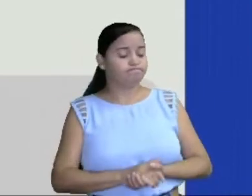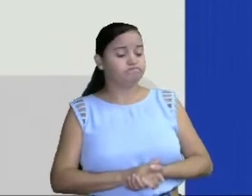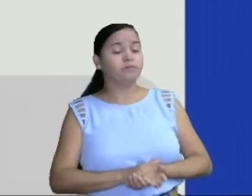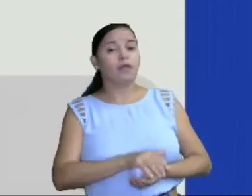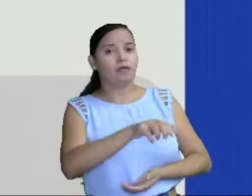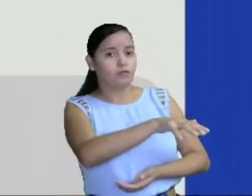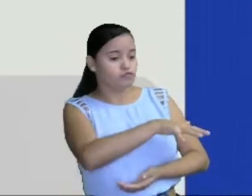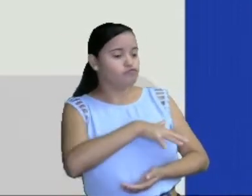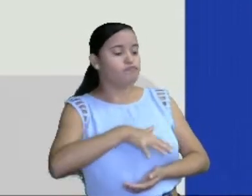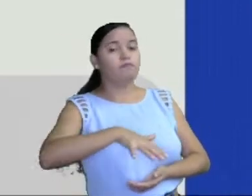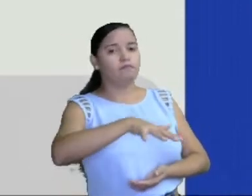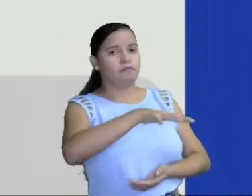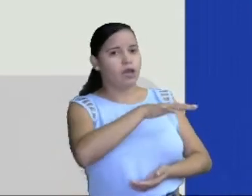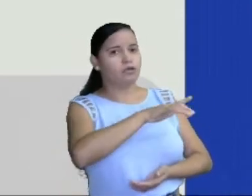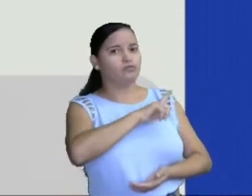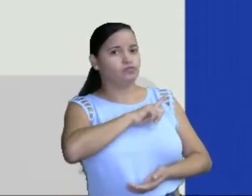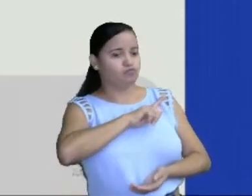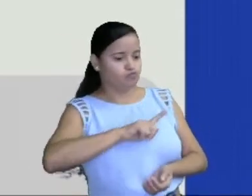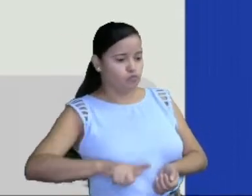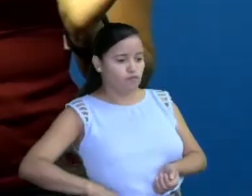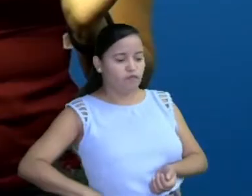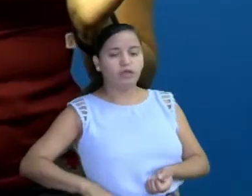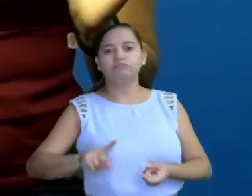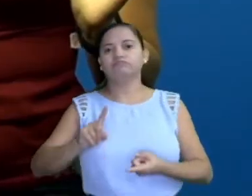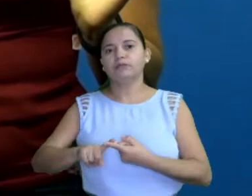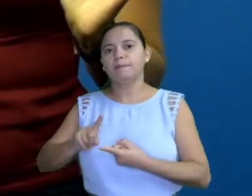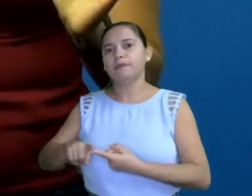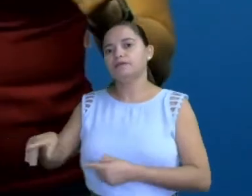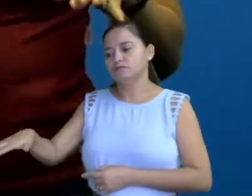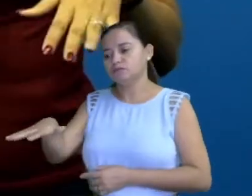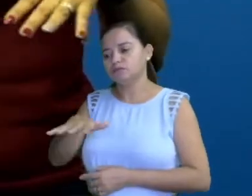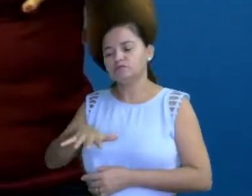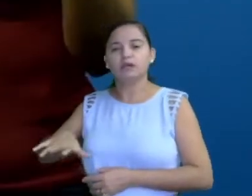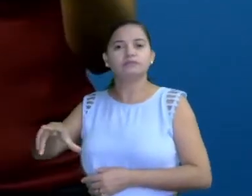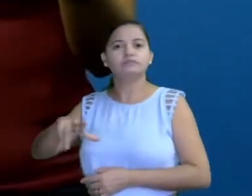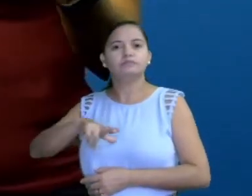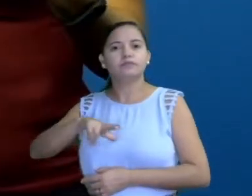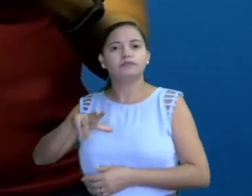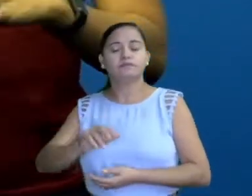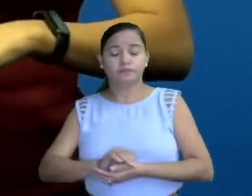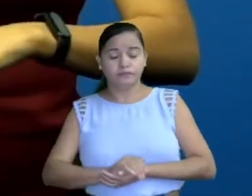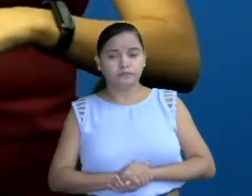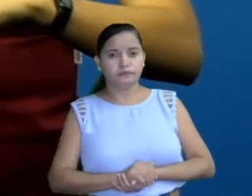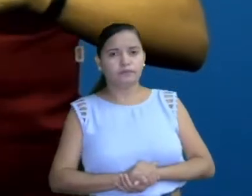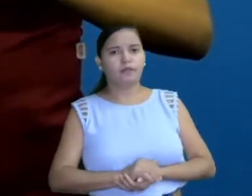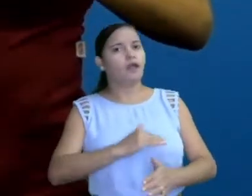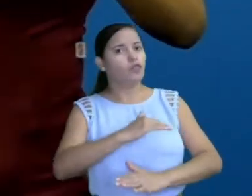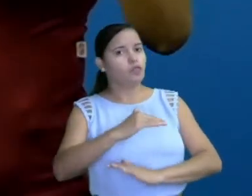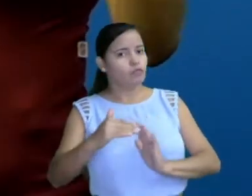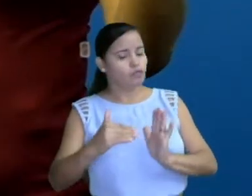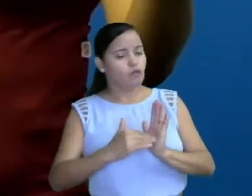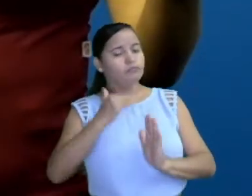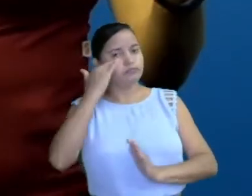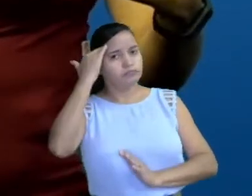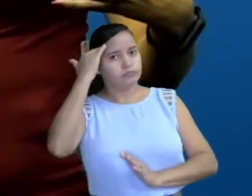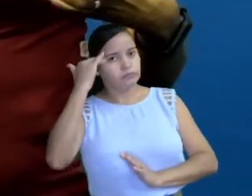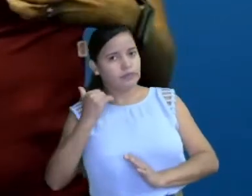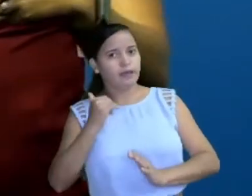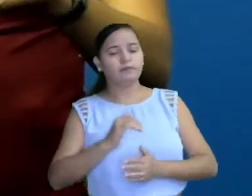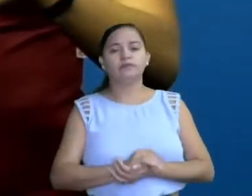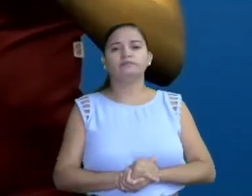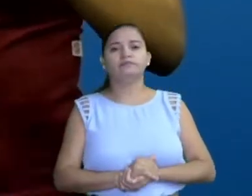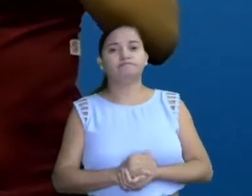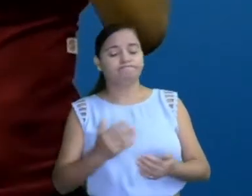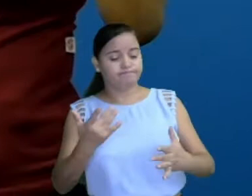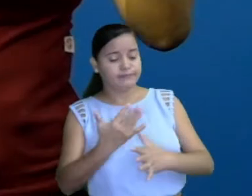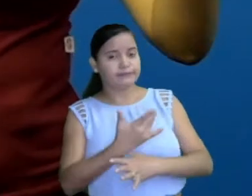os espaços públicos e os privados, certo? Todo mundo sabe que para a existência de uma cidade